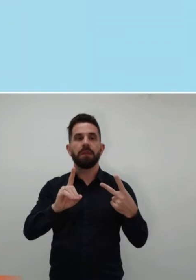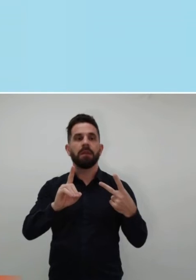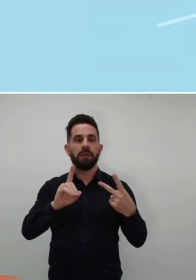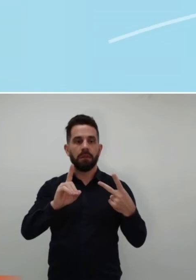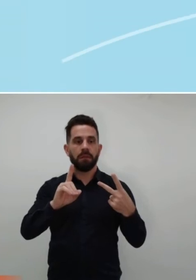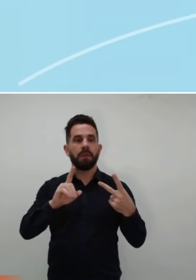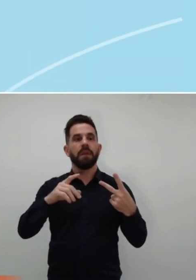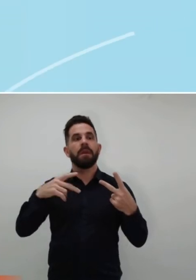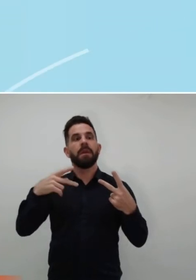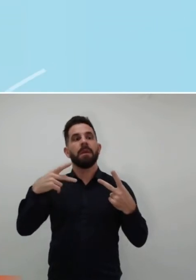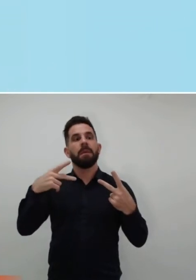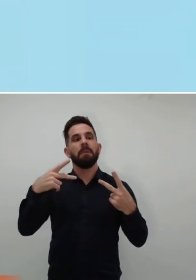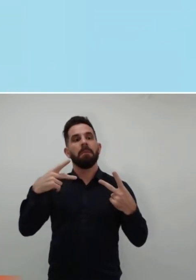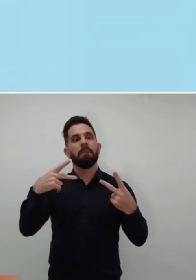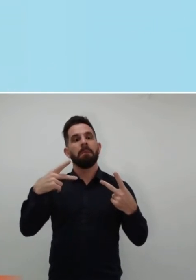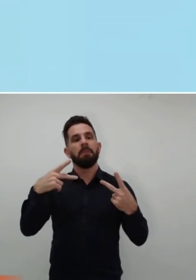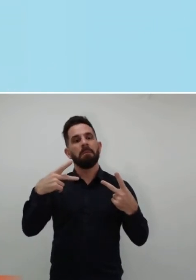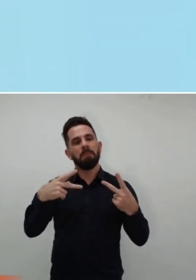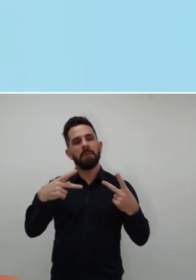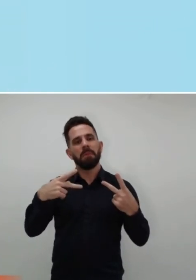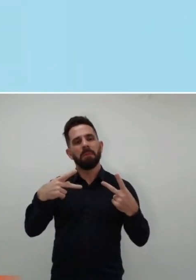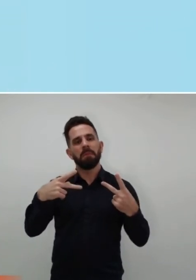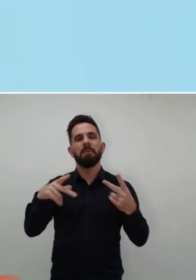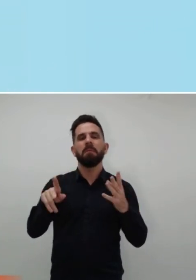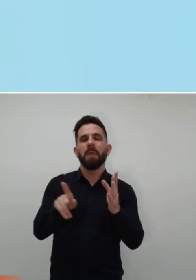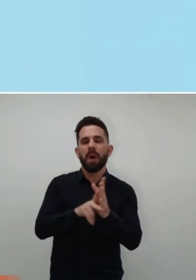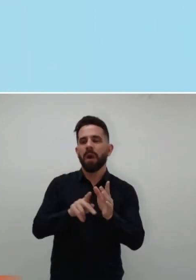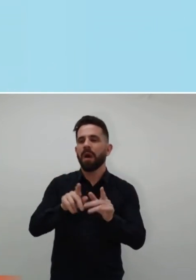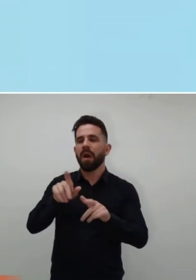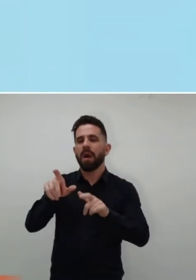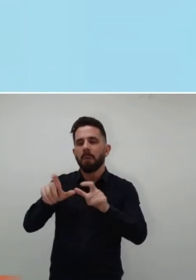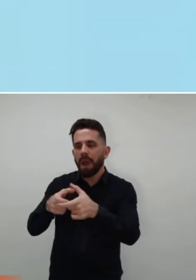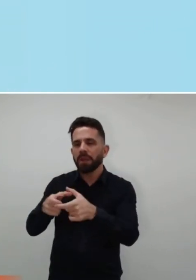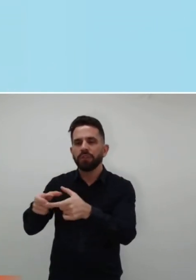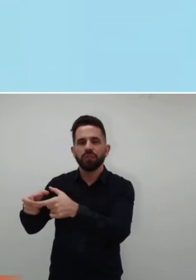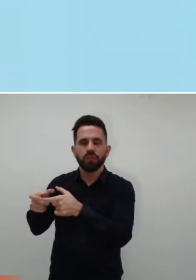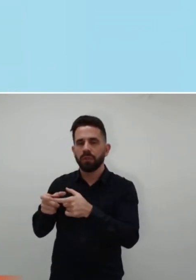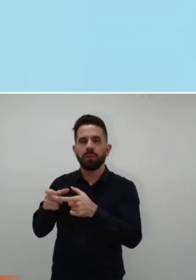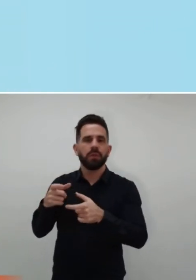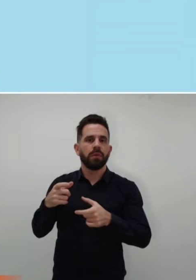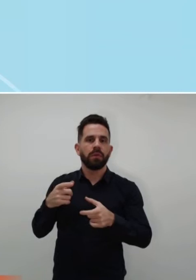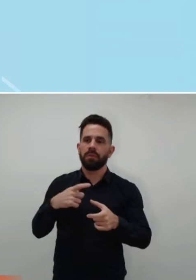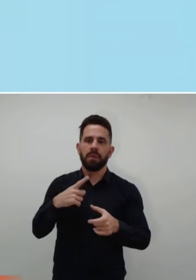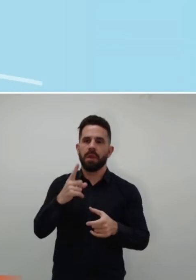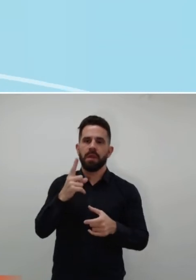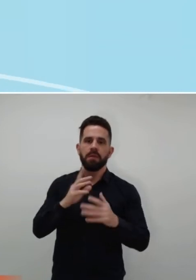nenhum postulante a cargo público com mais de 1 milhão de patrimônio.